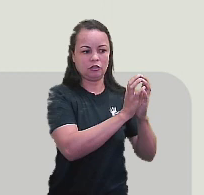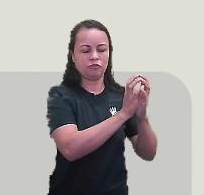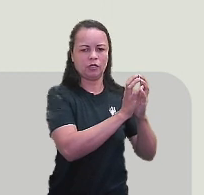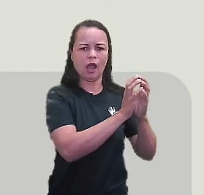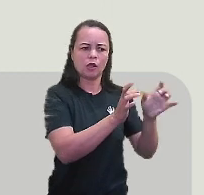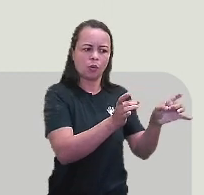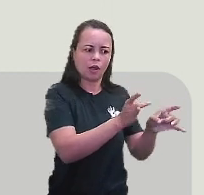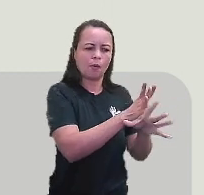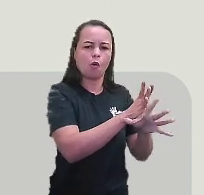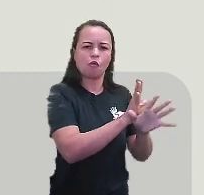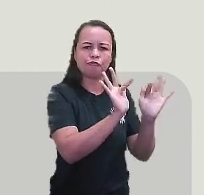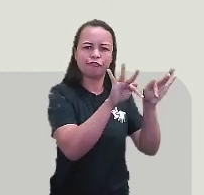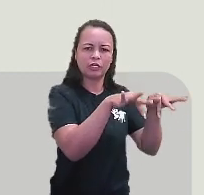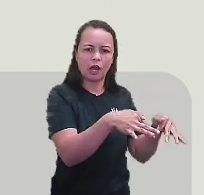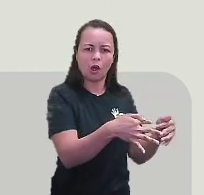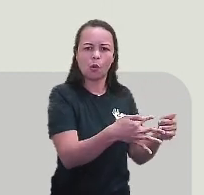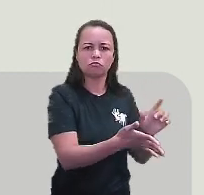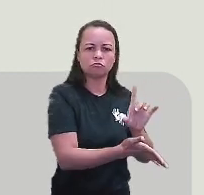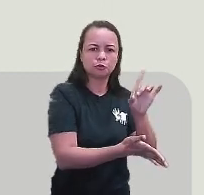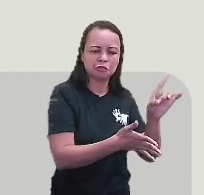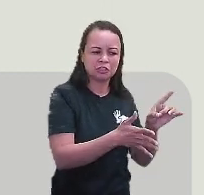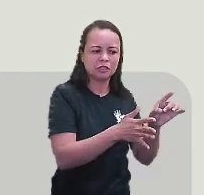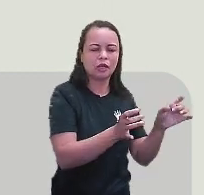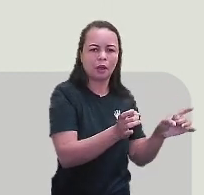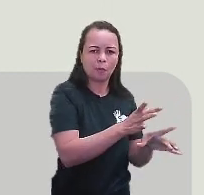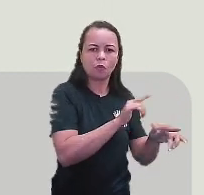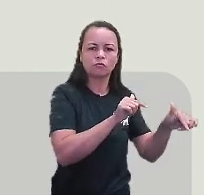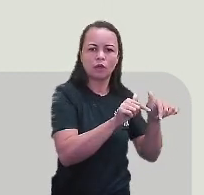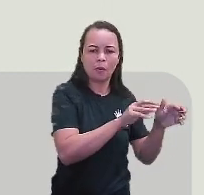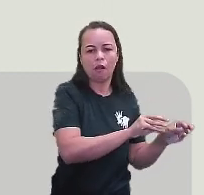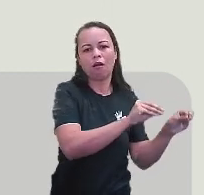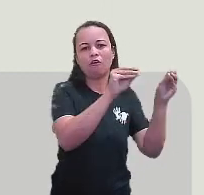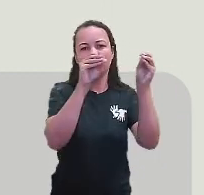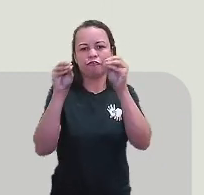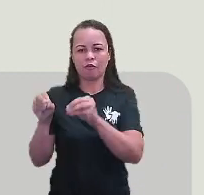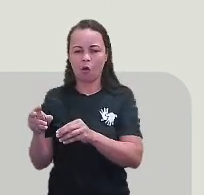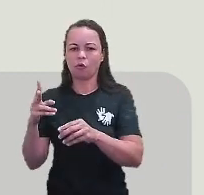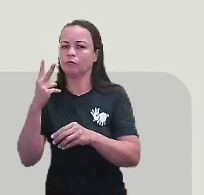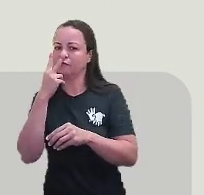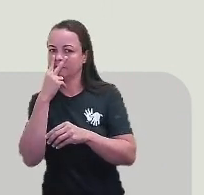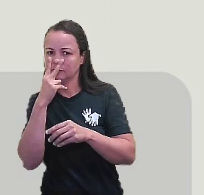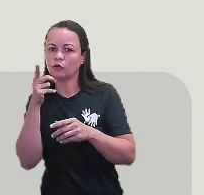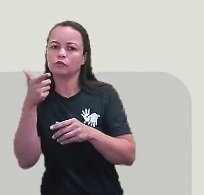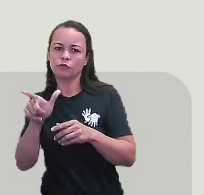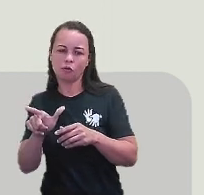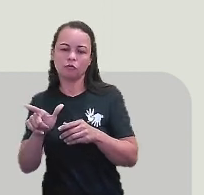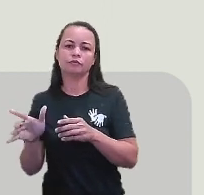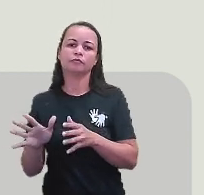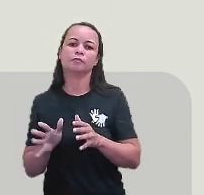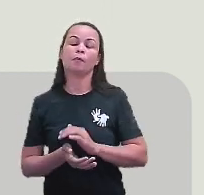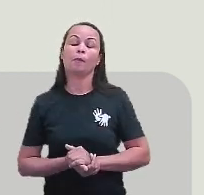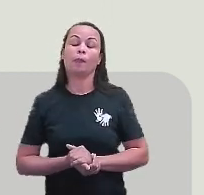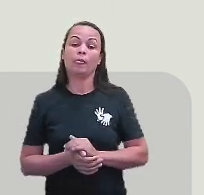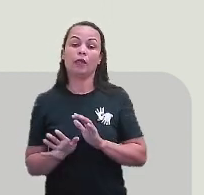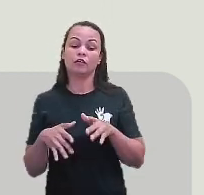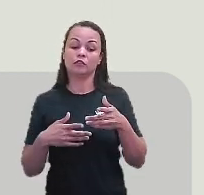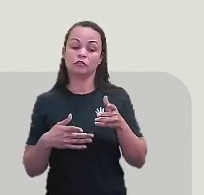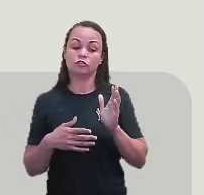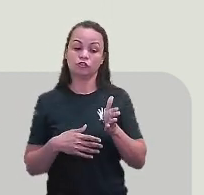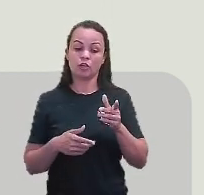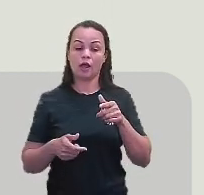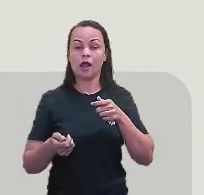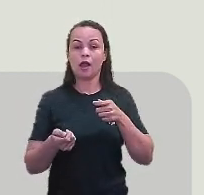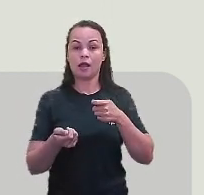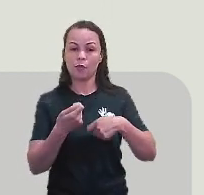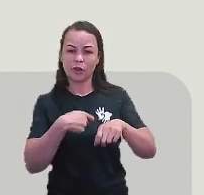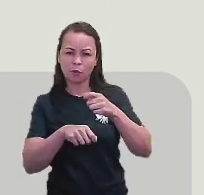retornam. Então, eles vão exclusivamente por modo de trabalho. Já o econômico, eles vão, mas vão